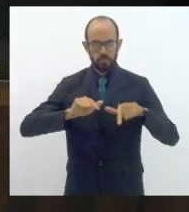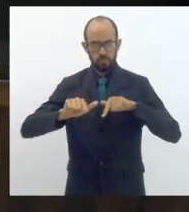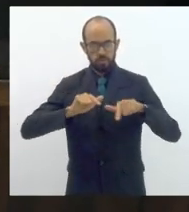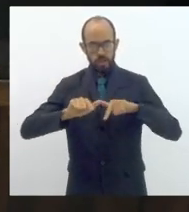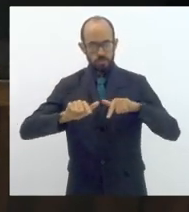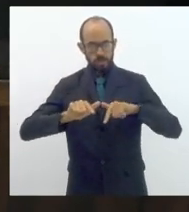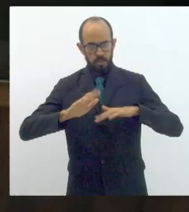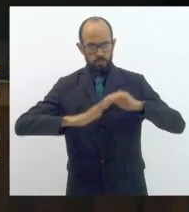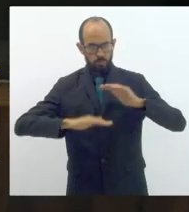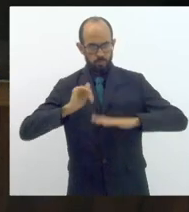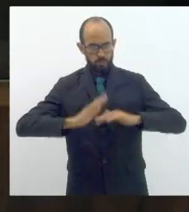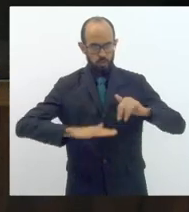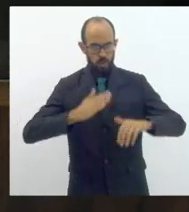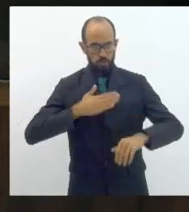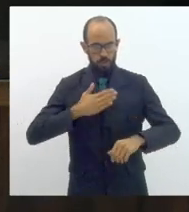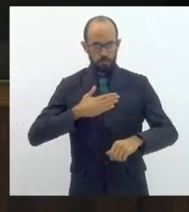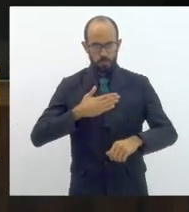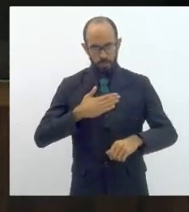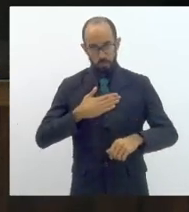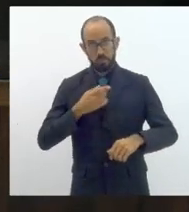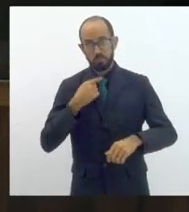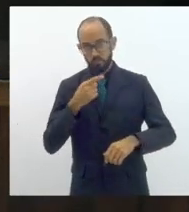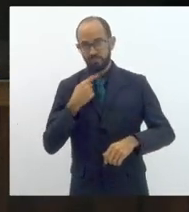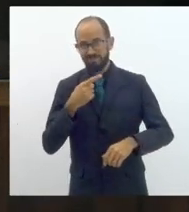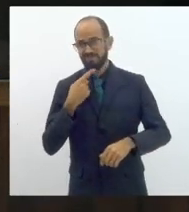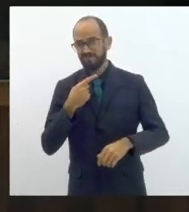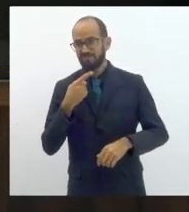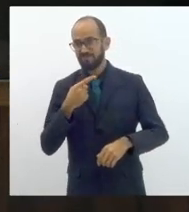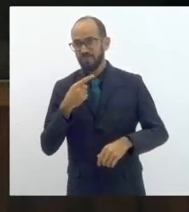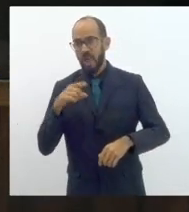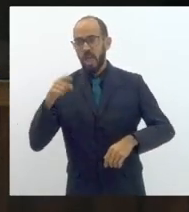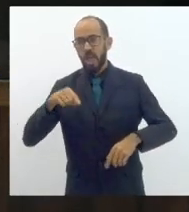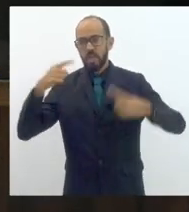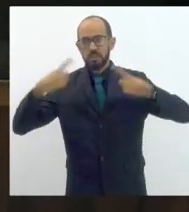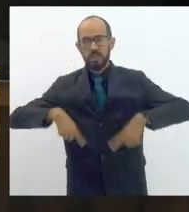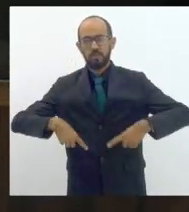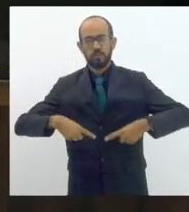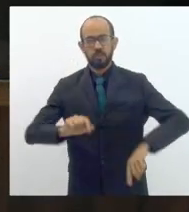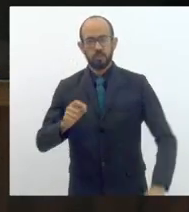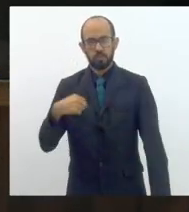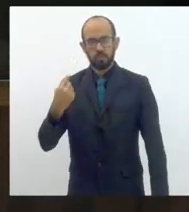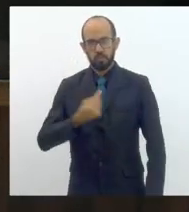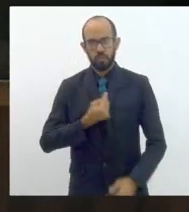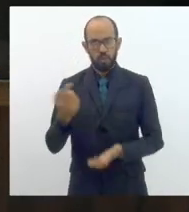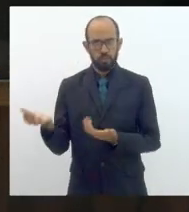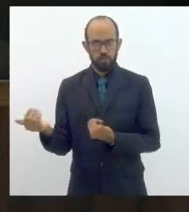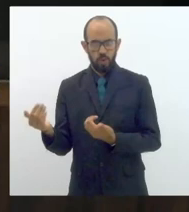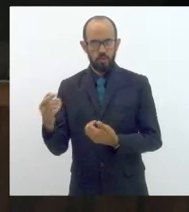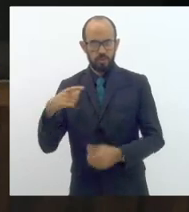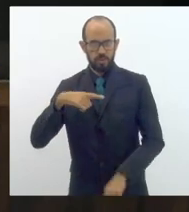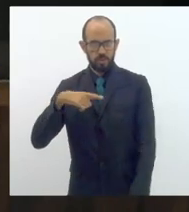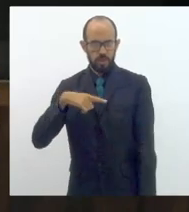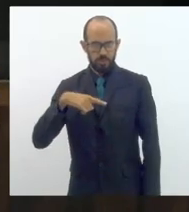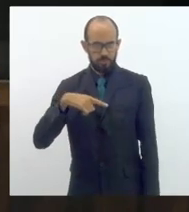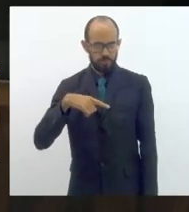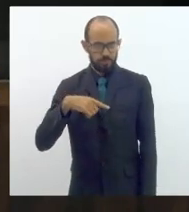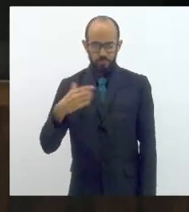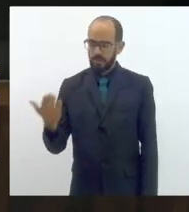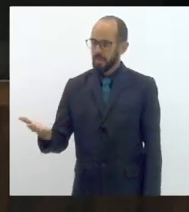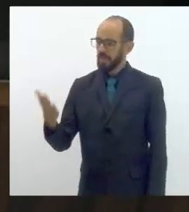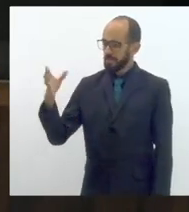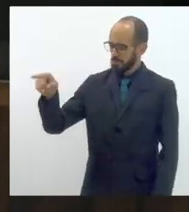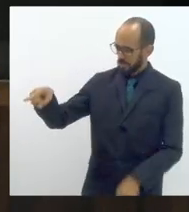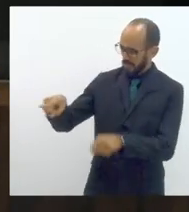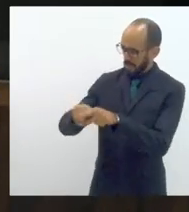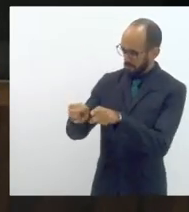de profissionalização e capacitação técnica? São desafios que a nossa juventude enfrenta. E aí, André, queremos ouvir também um